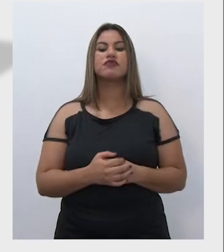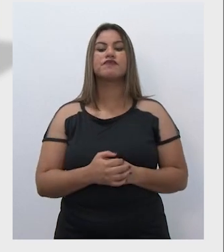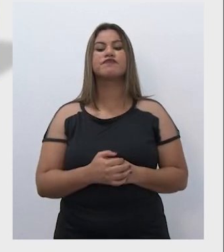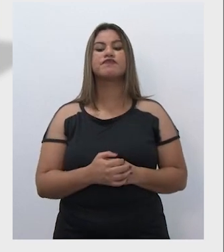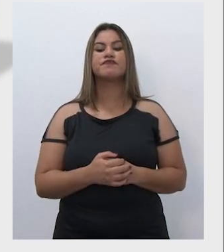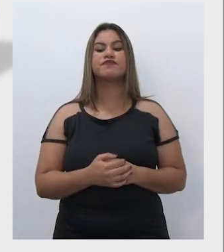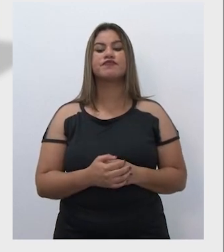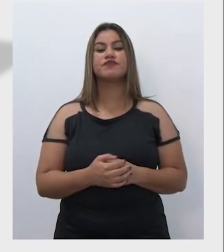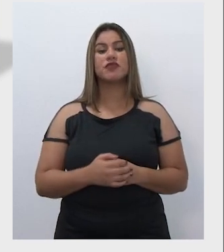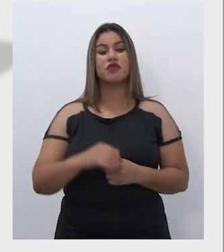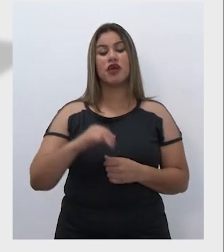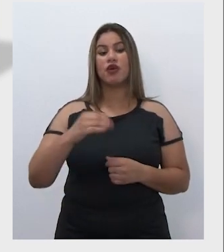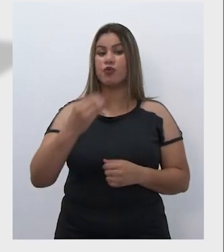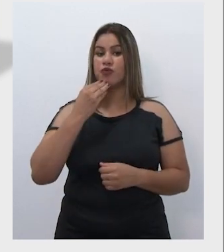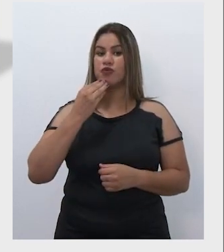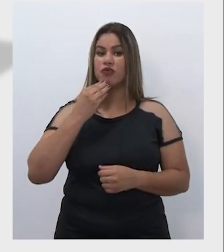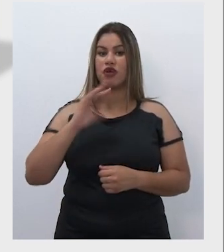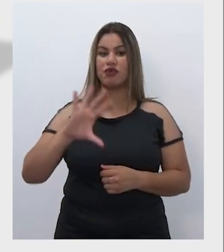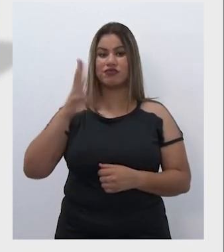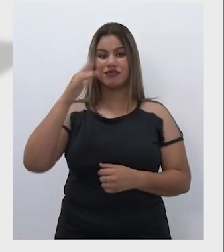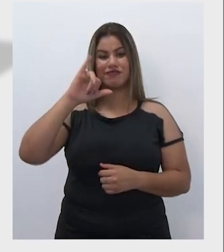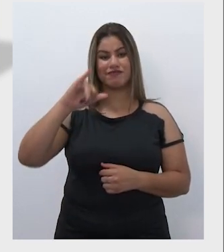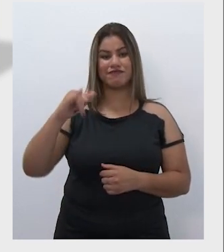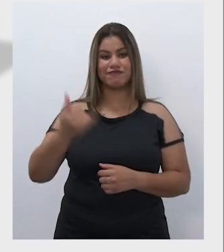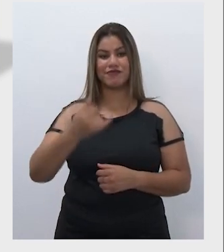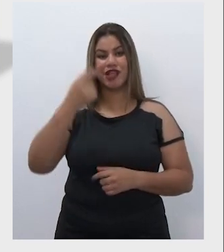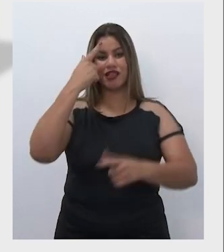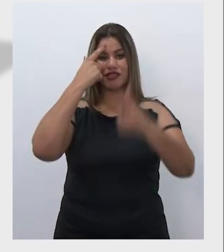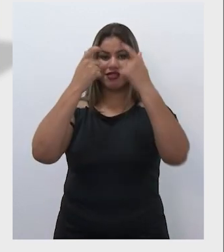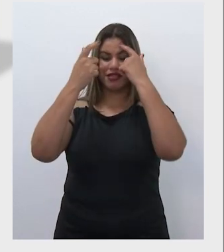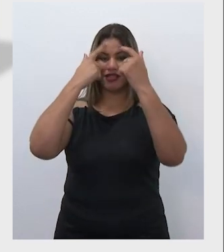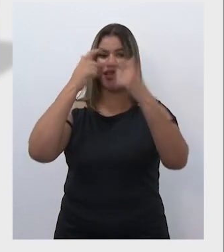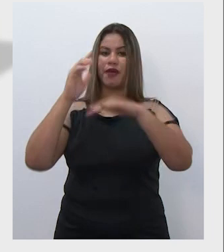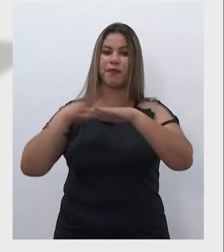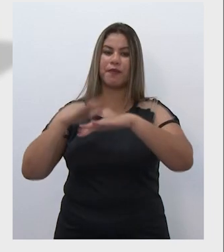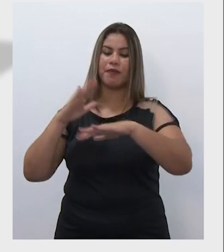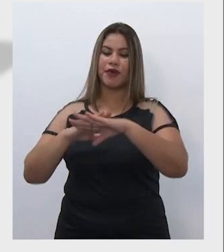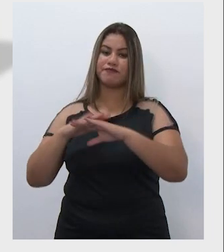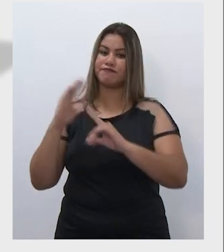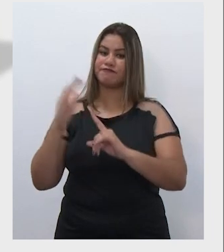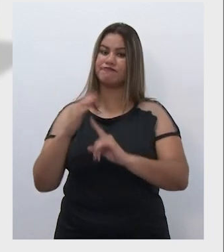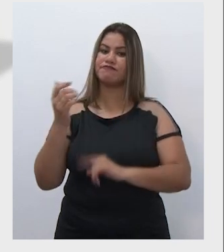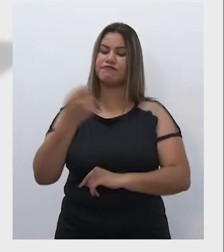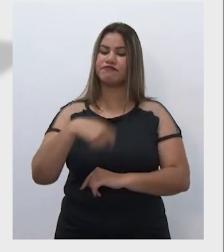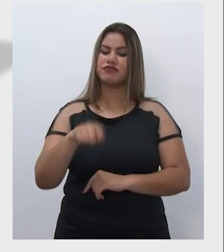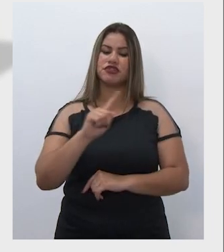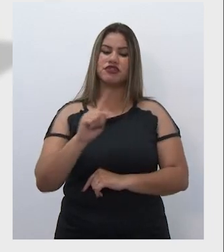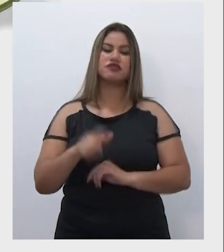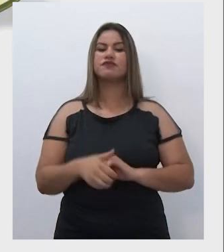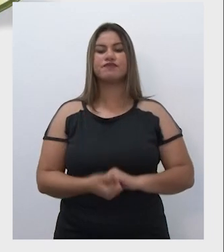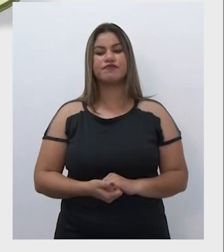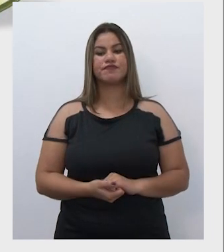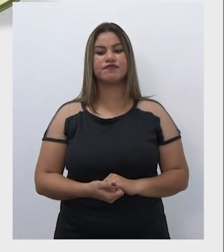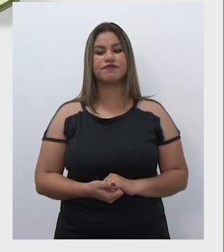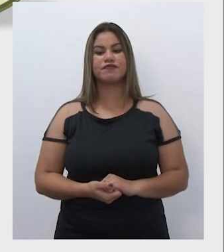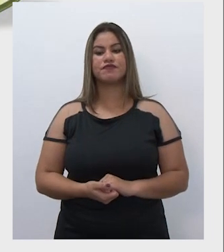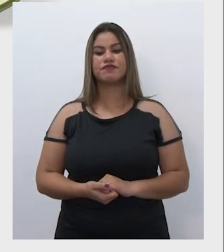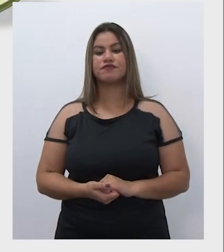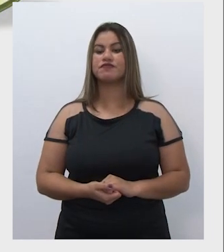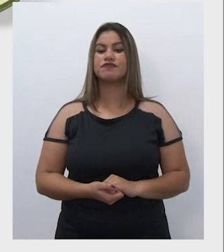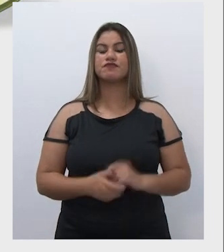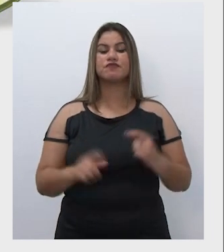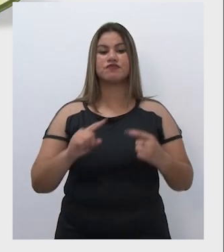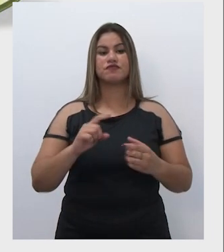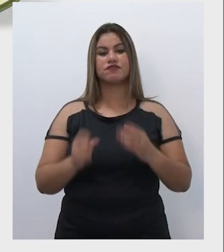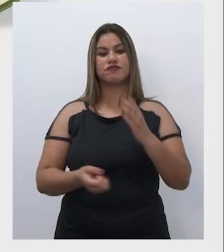Significa aproveitar oportunidades e colocar ideias em prática antes de ser forçado por qualquer situação.